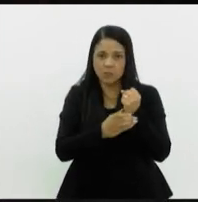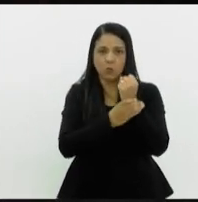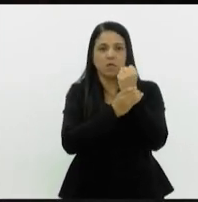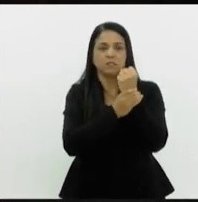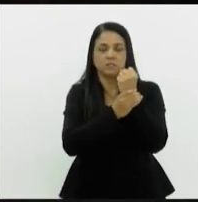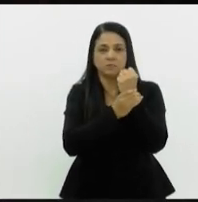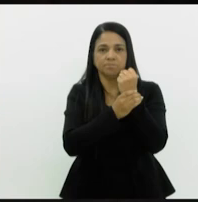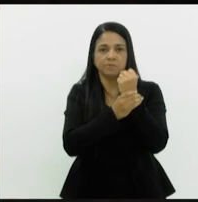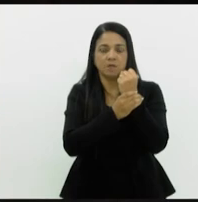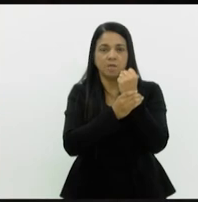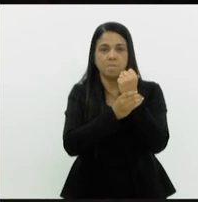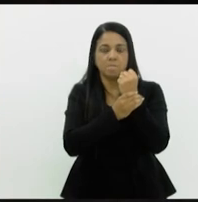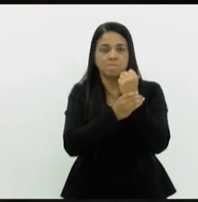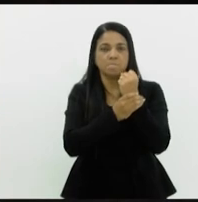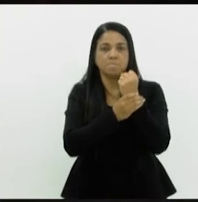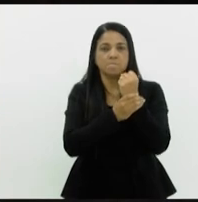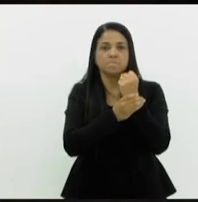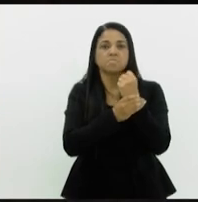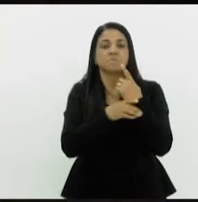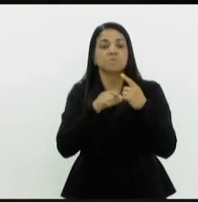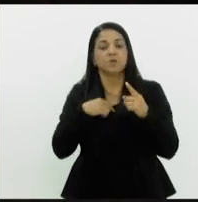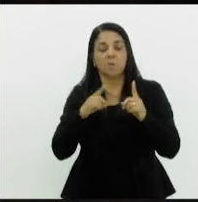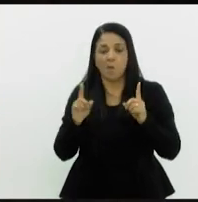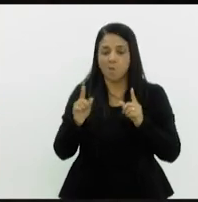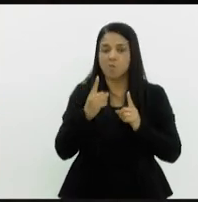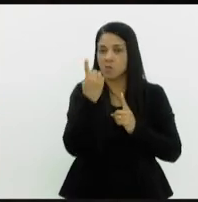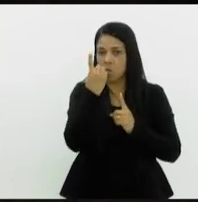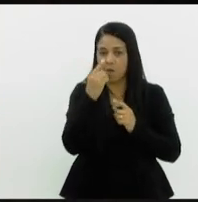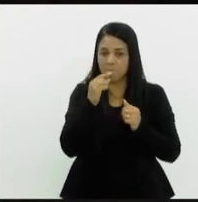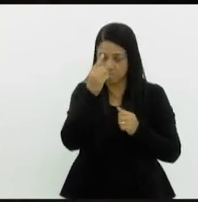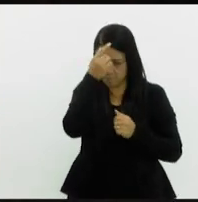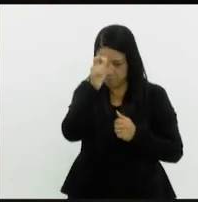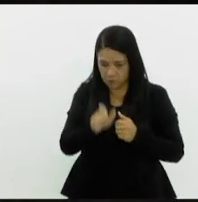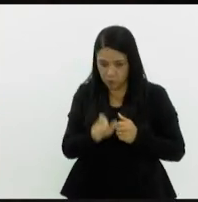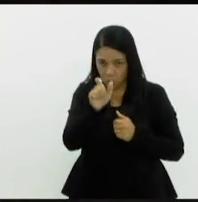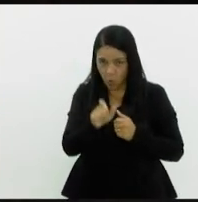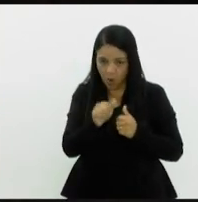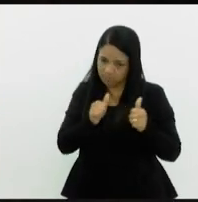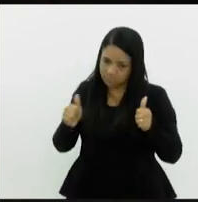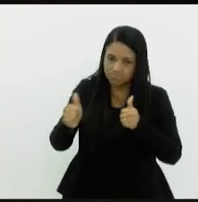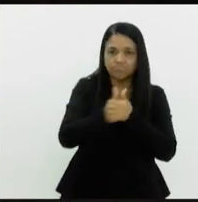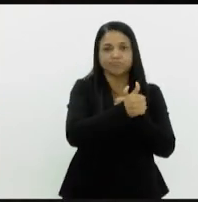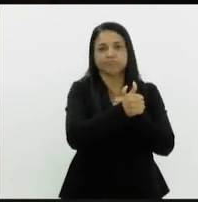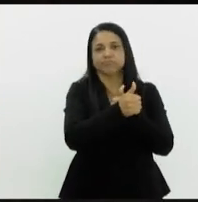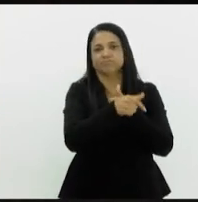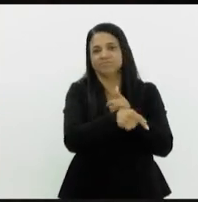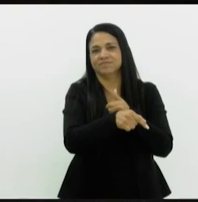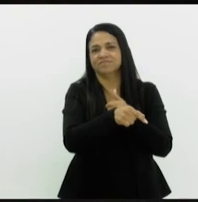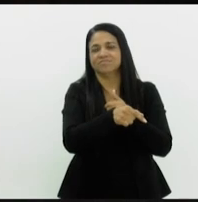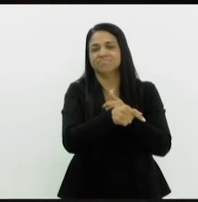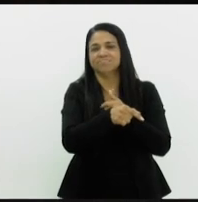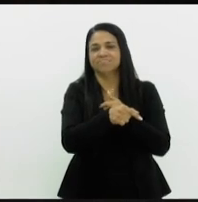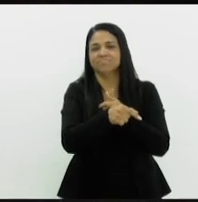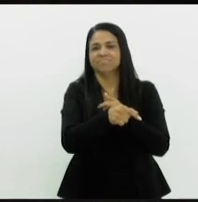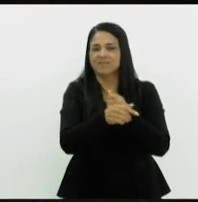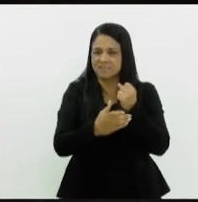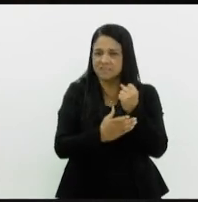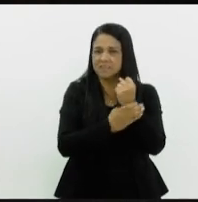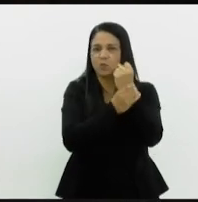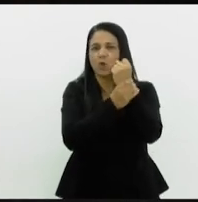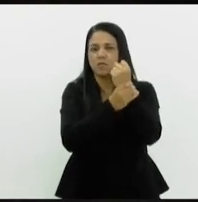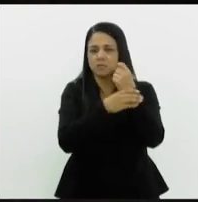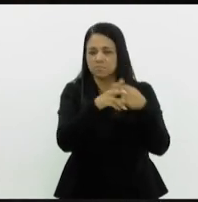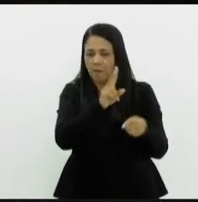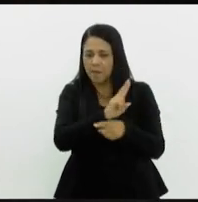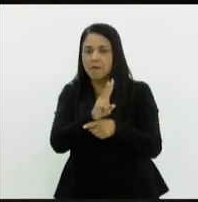porque nós temos uma pessoa à frente dessa segurança, que por isso que merece todo nosso